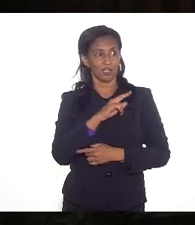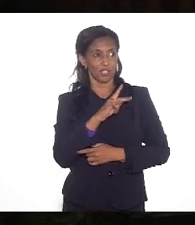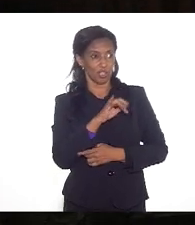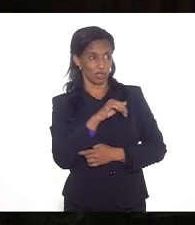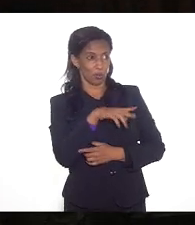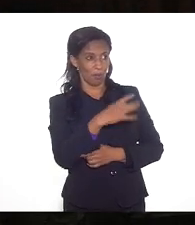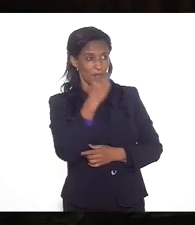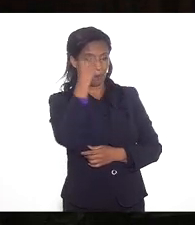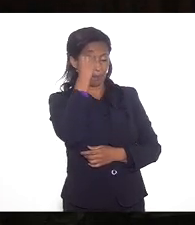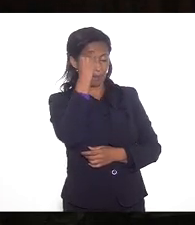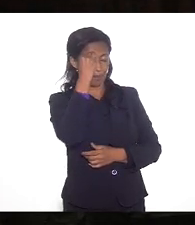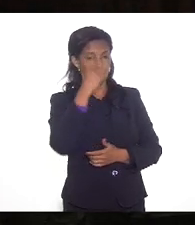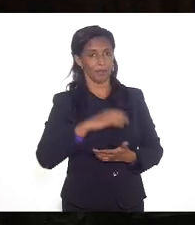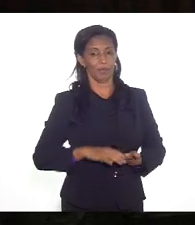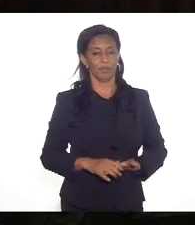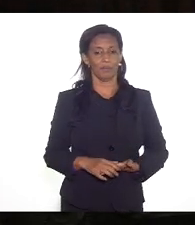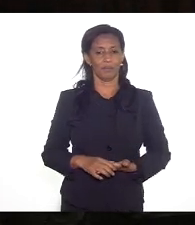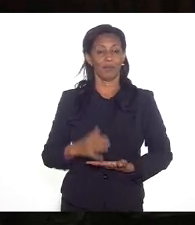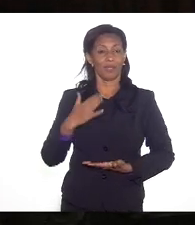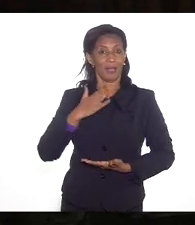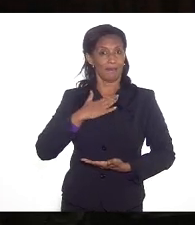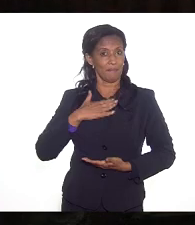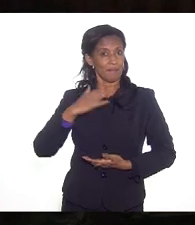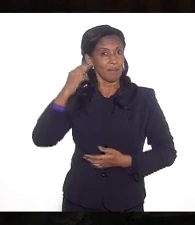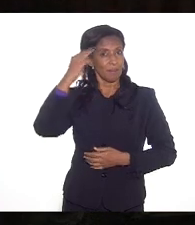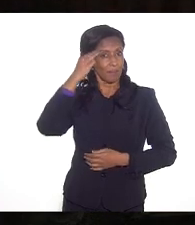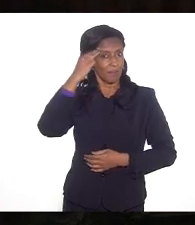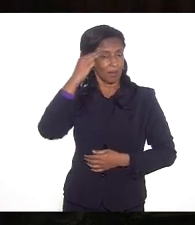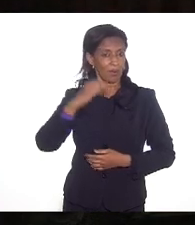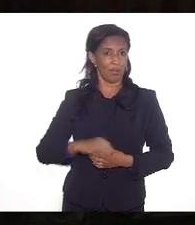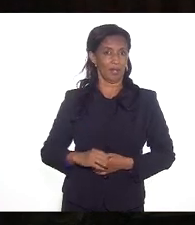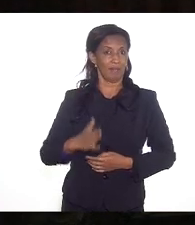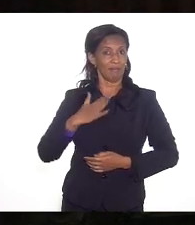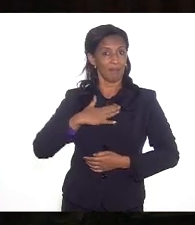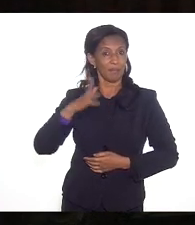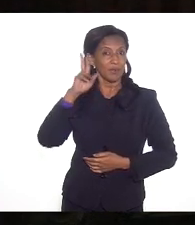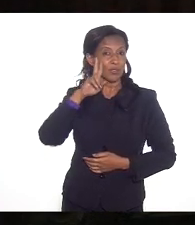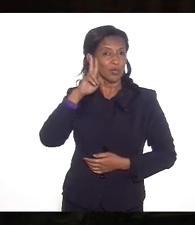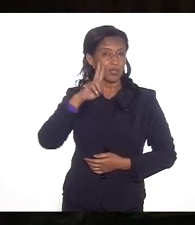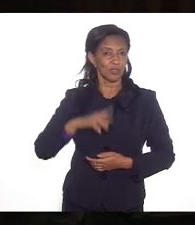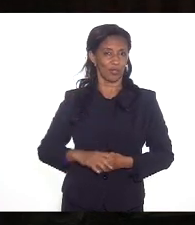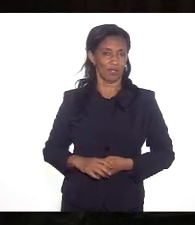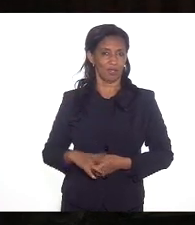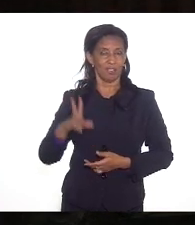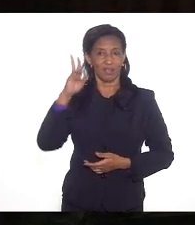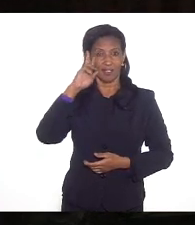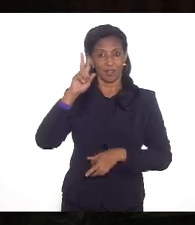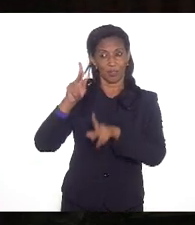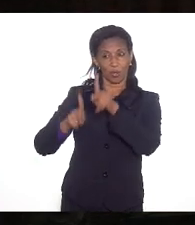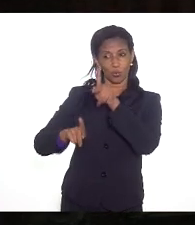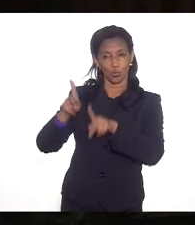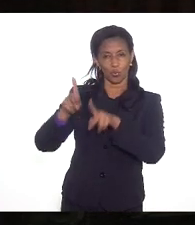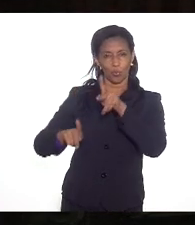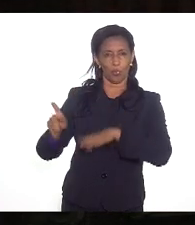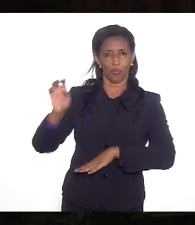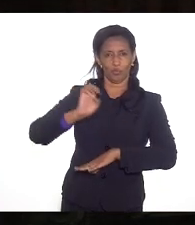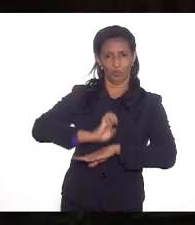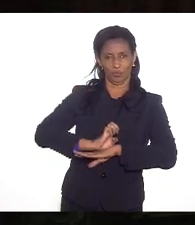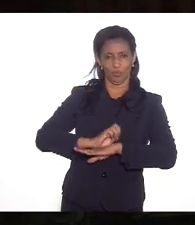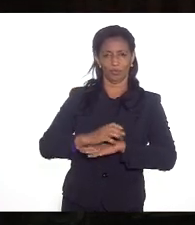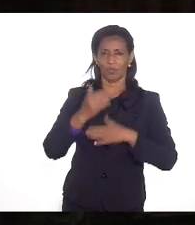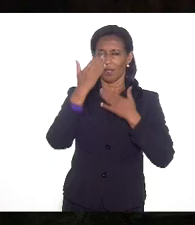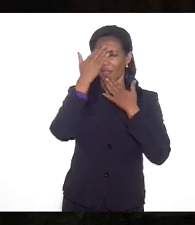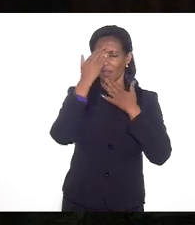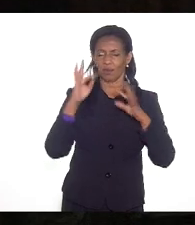na memória na minha memória na minha história e na história do Povo Fluminense